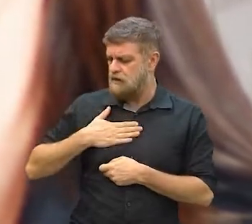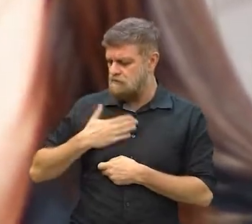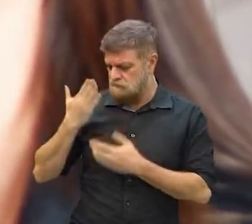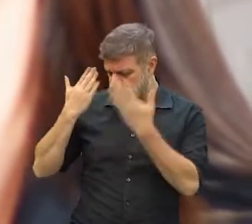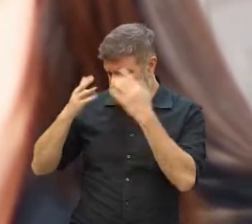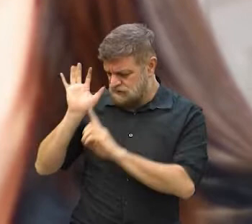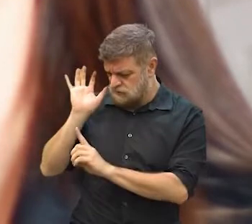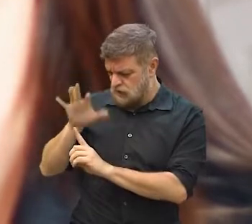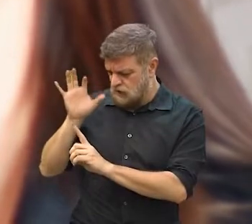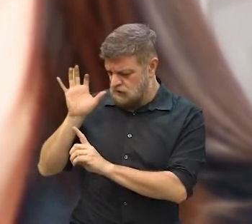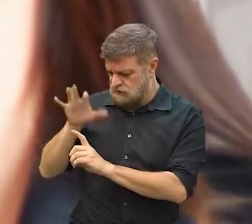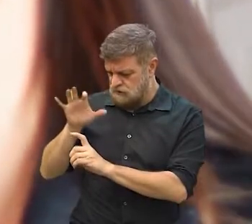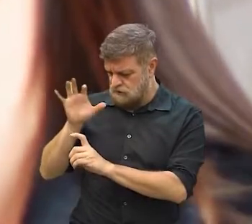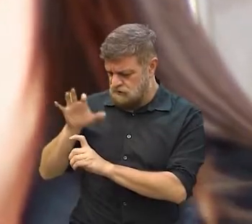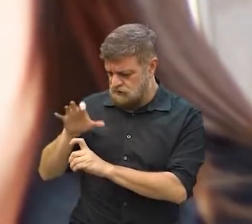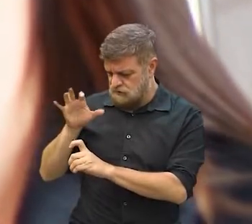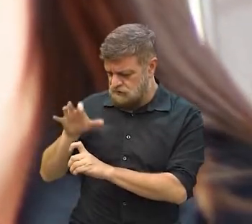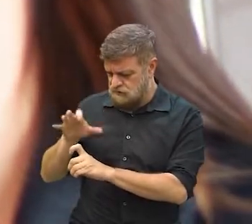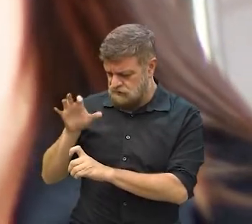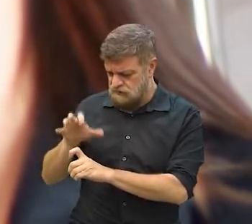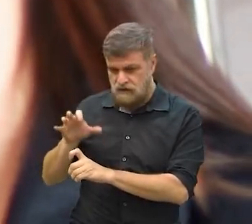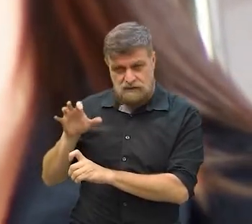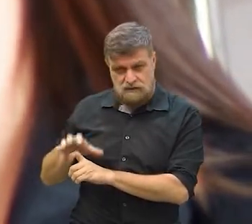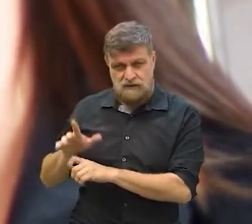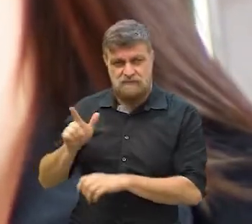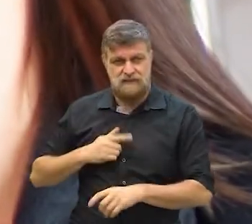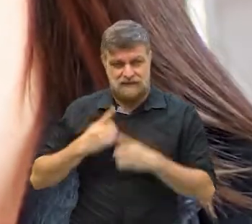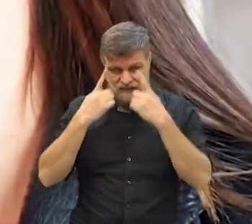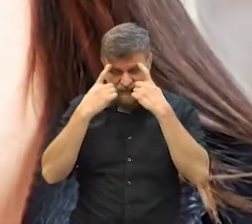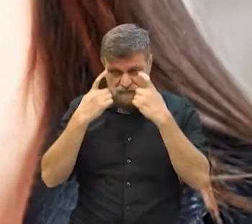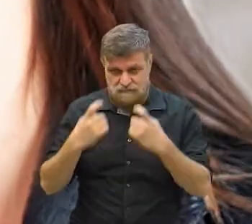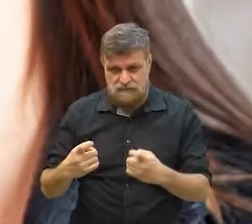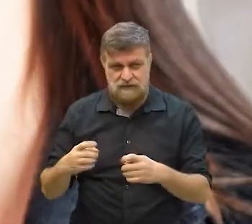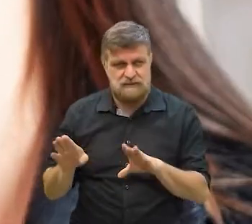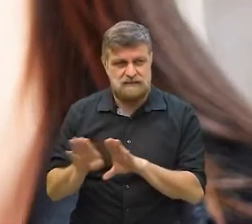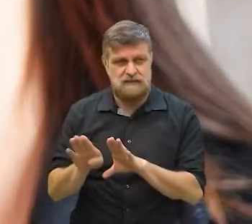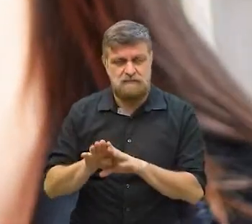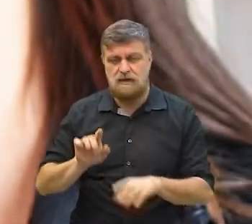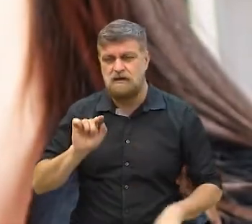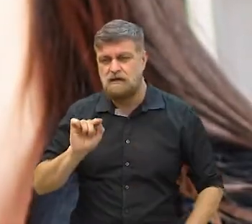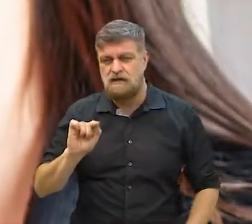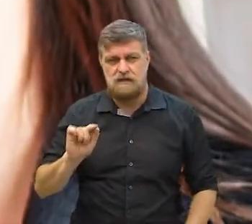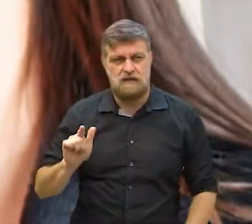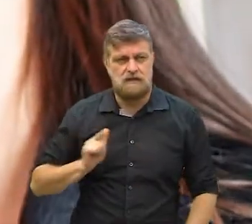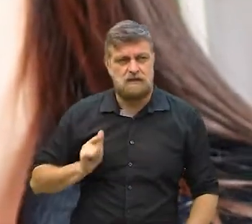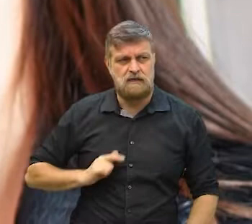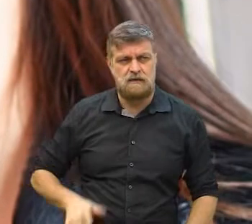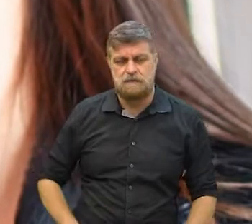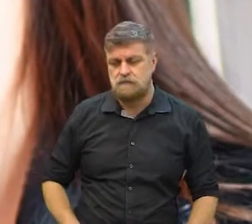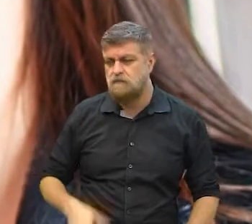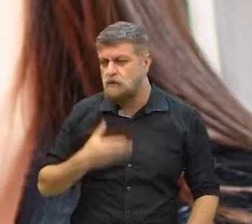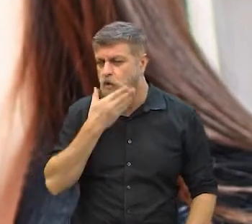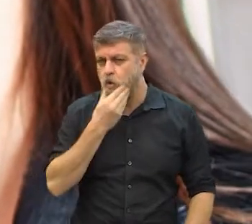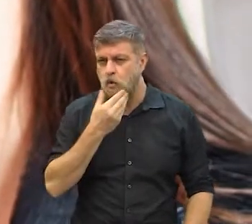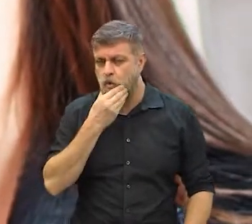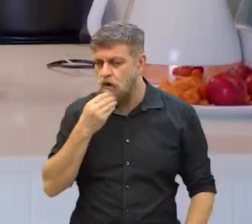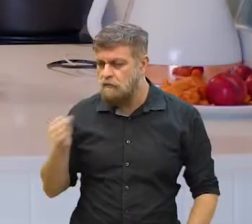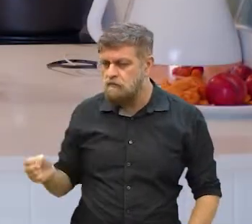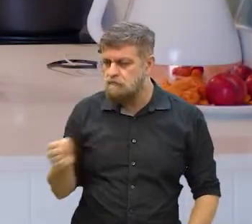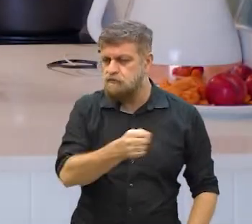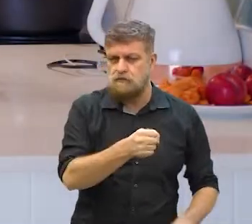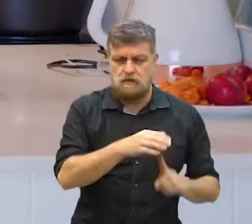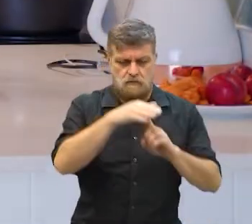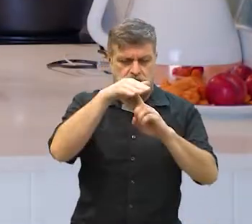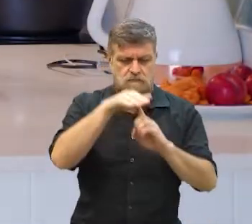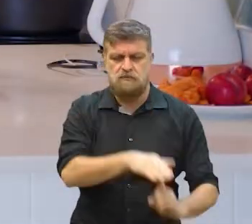econômicas, psicológicas, existe um tipo de violência simbólica, que é aquele lugar que o